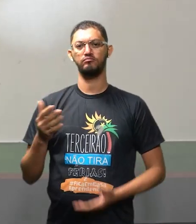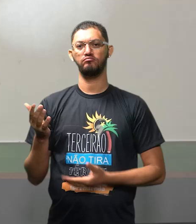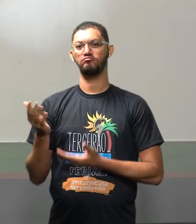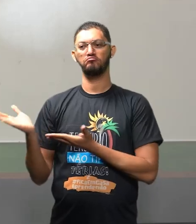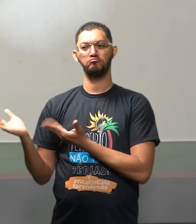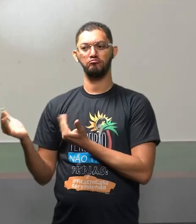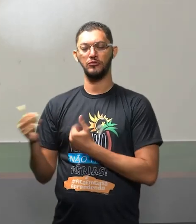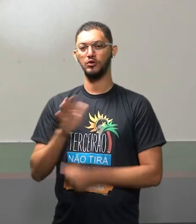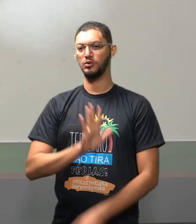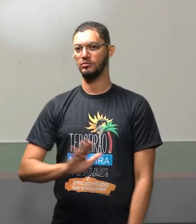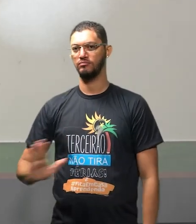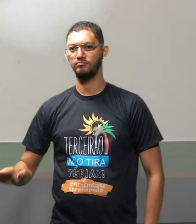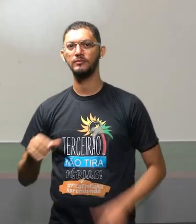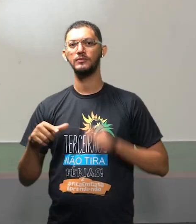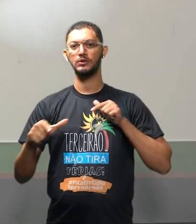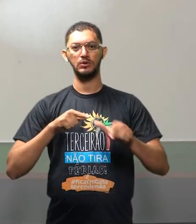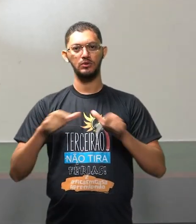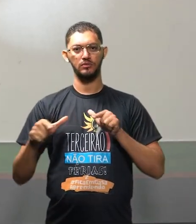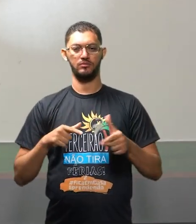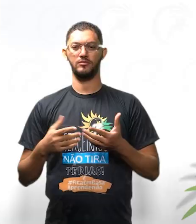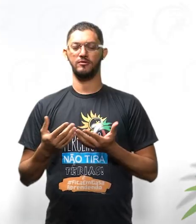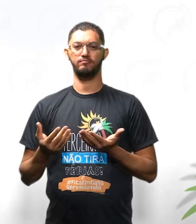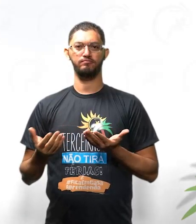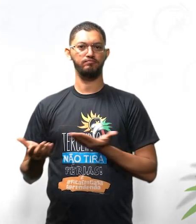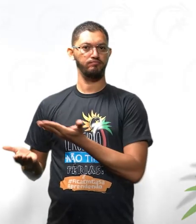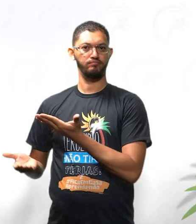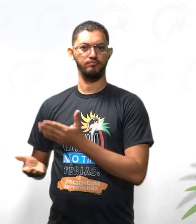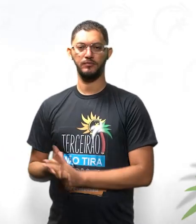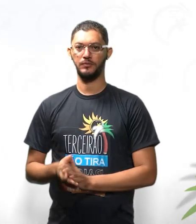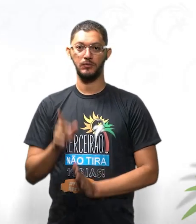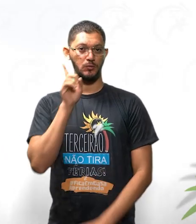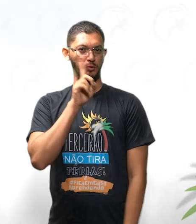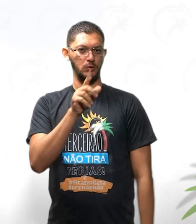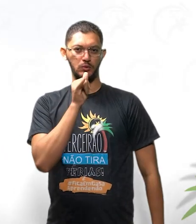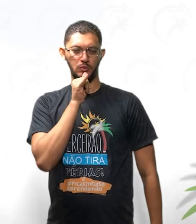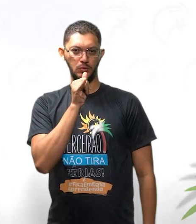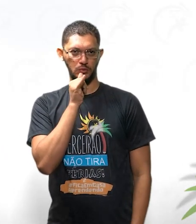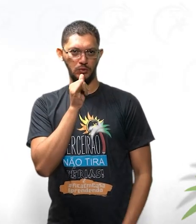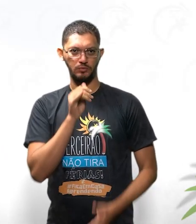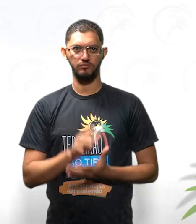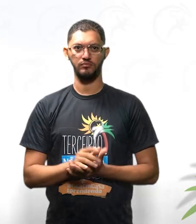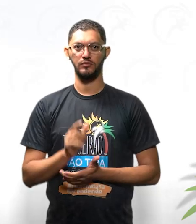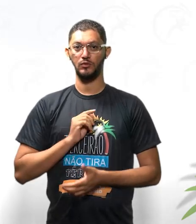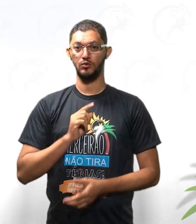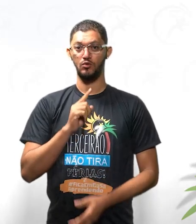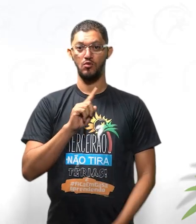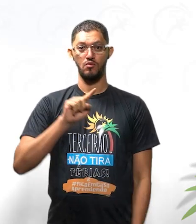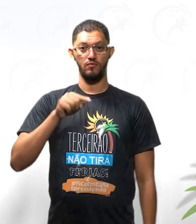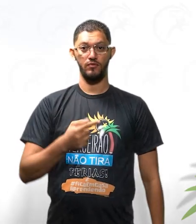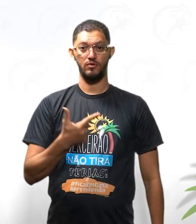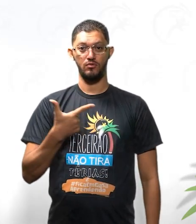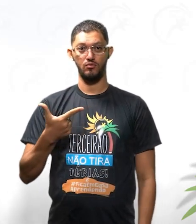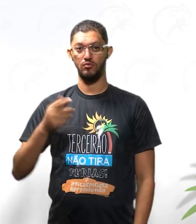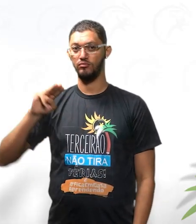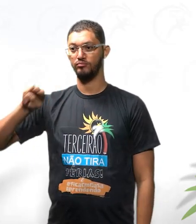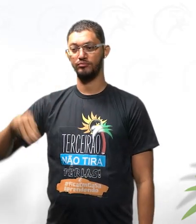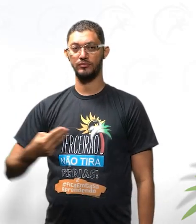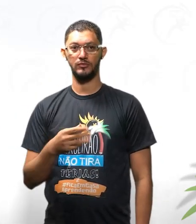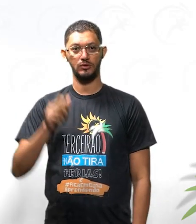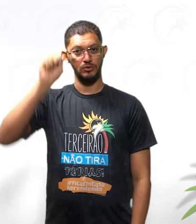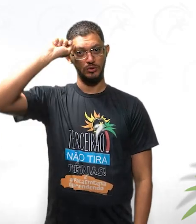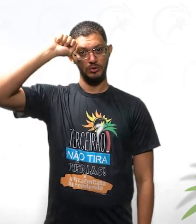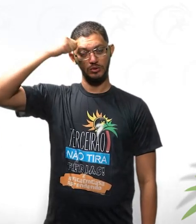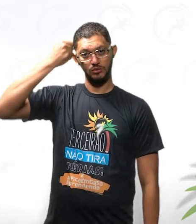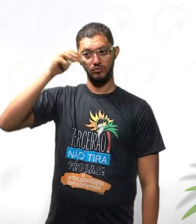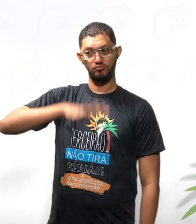jovens, de crianças que trabalham nessas condições. Nos Estados Unidos, por exemplo, isso chega a 1,2 milhões. Na África,